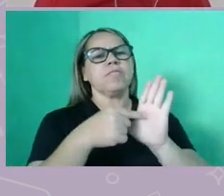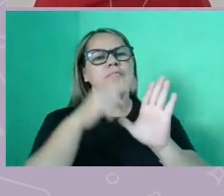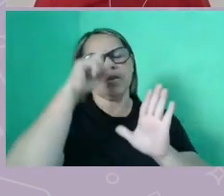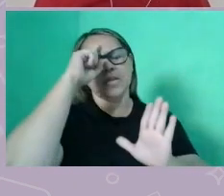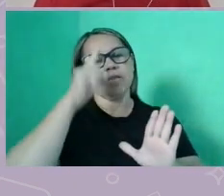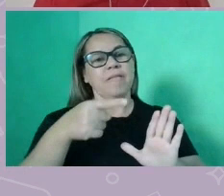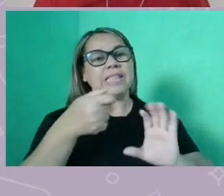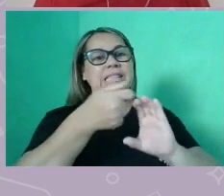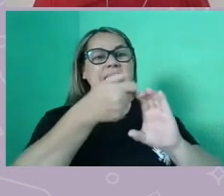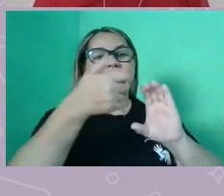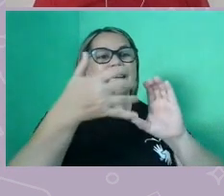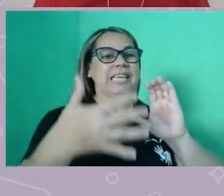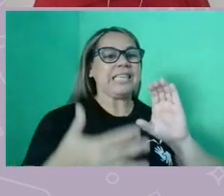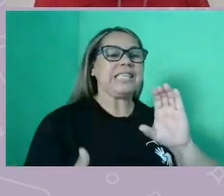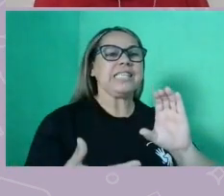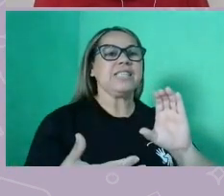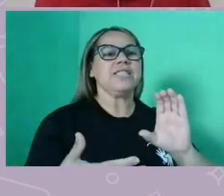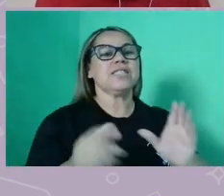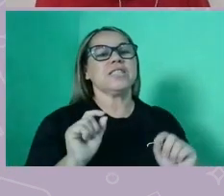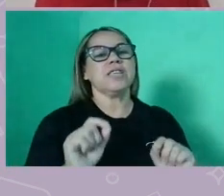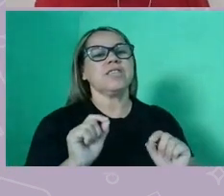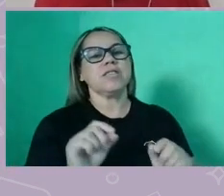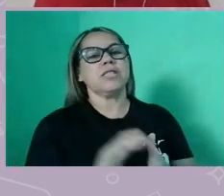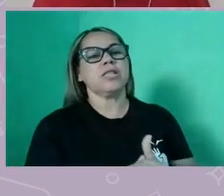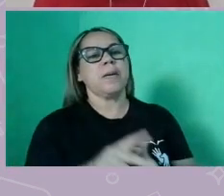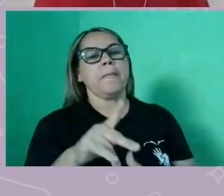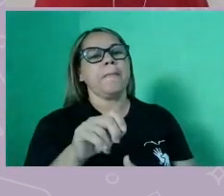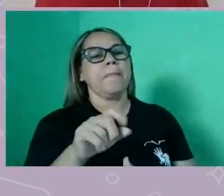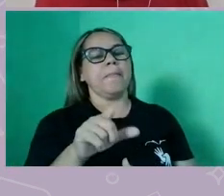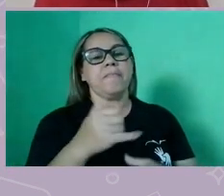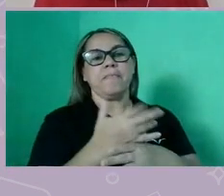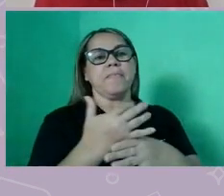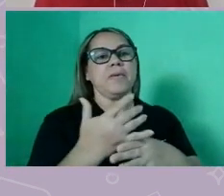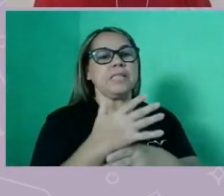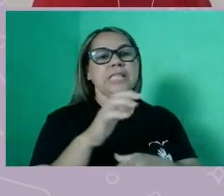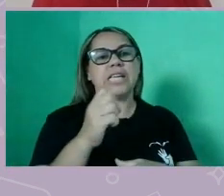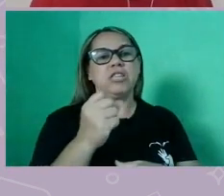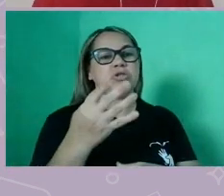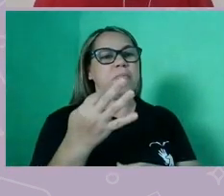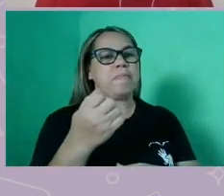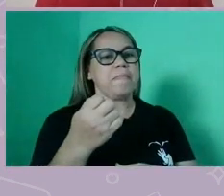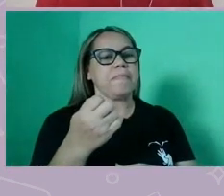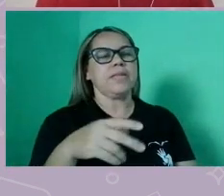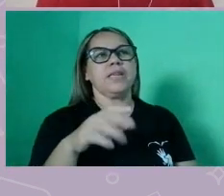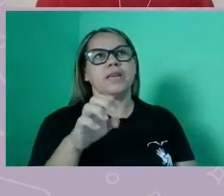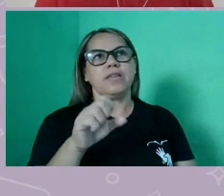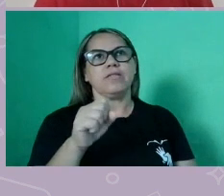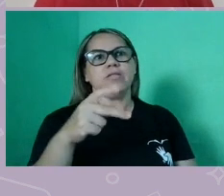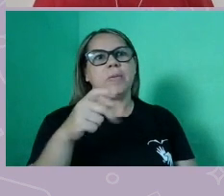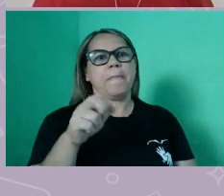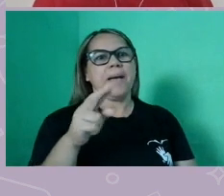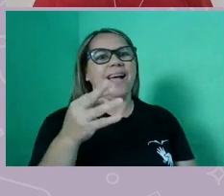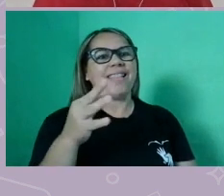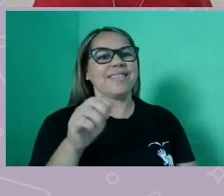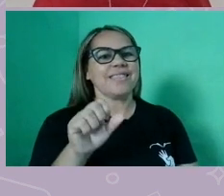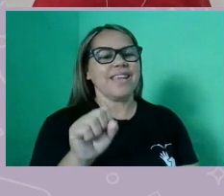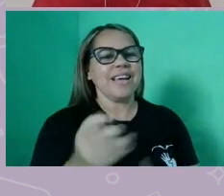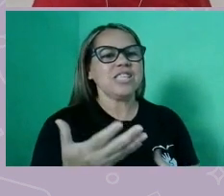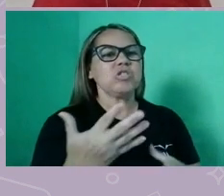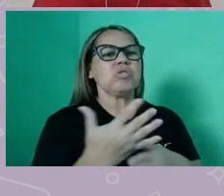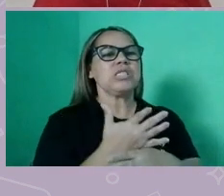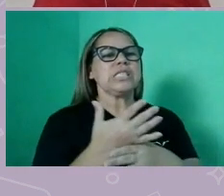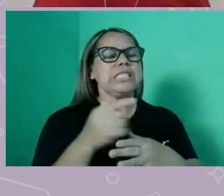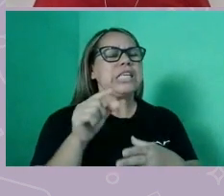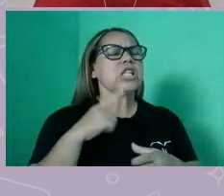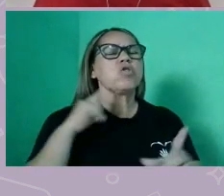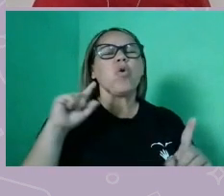característica é a característica da polis Esparta da cidade de estado de Esparta Esparta era que tinha como